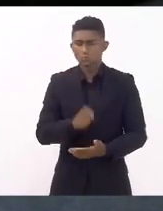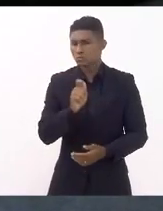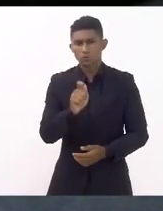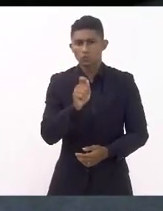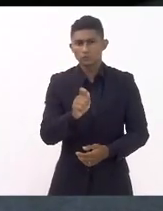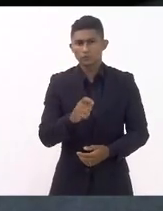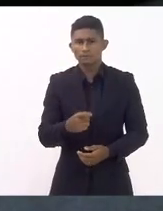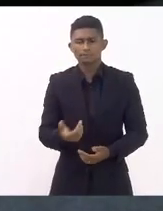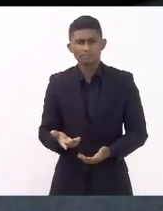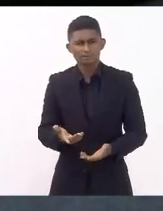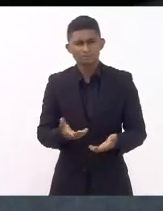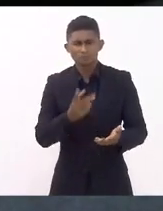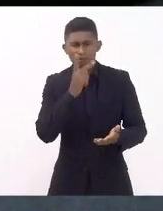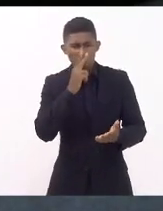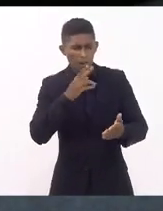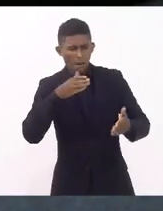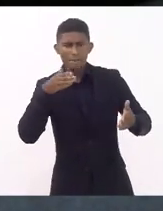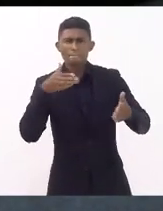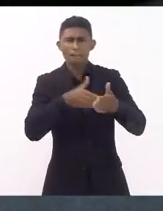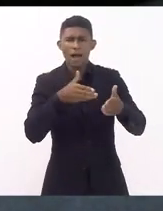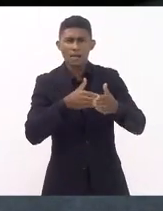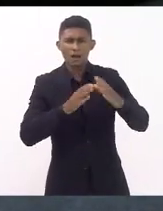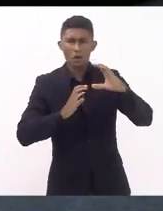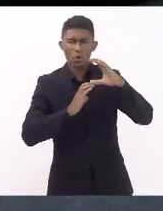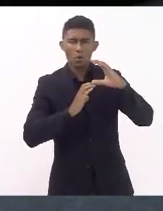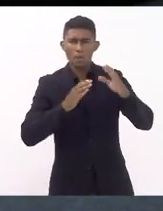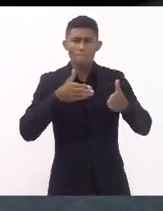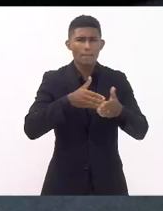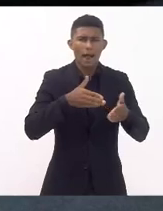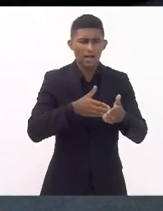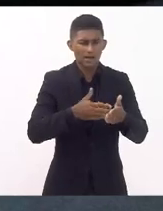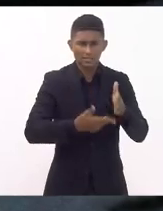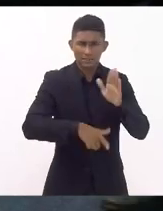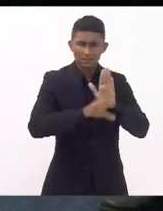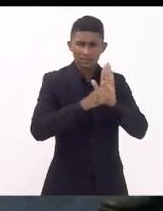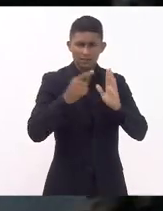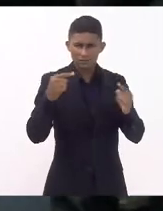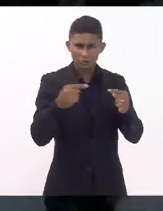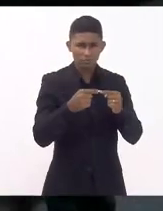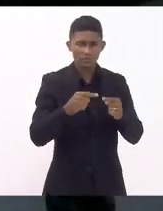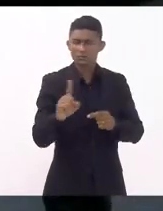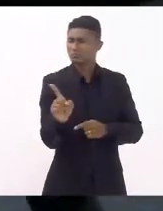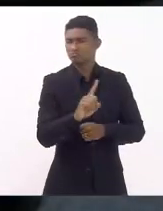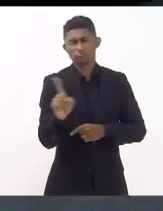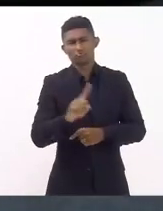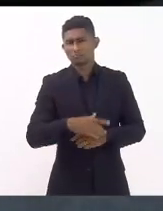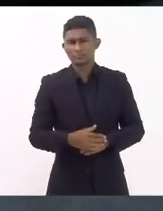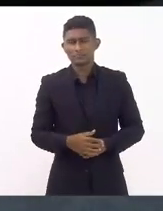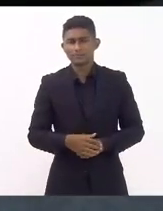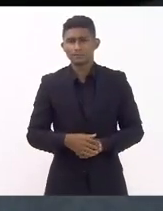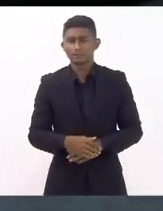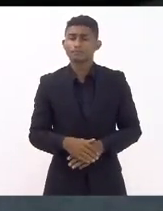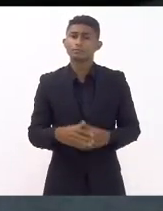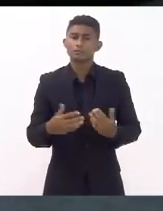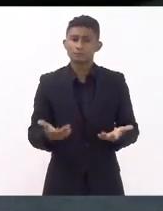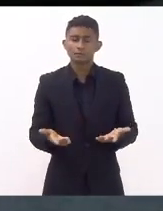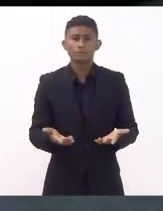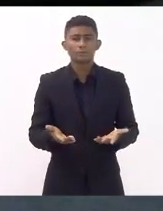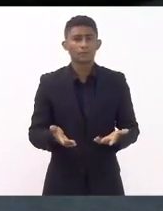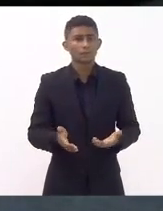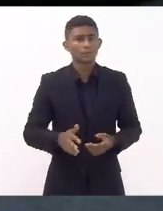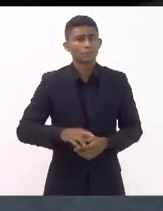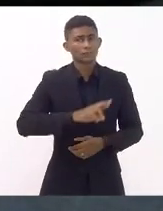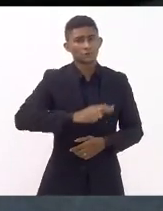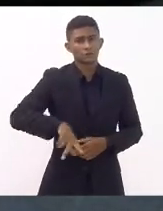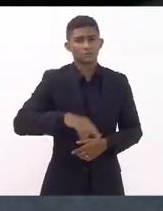de cláusulas de barreira em concurso público. Existe um aspecto técnico, presidente, que é uma distinção. Está